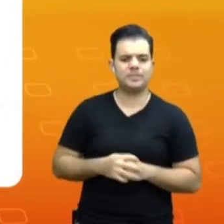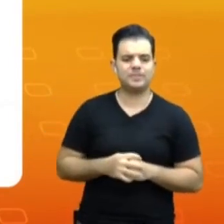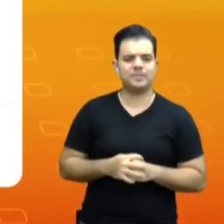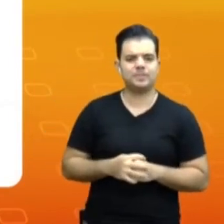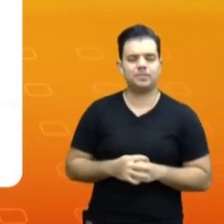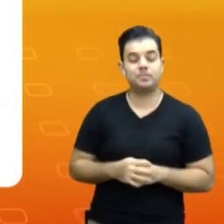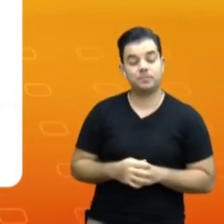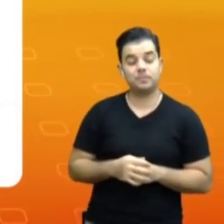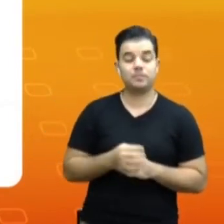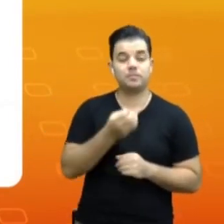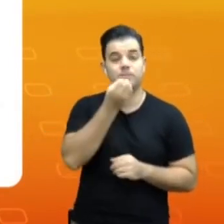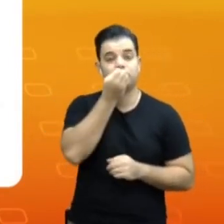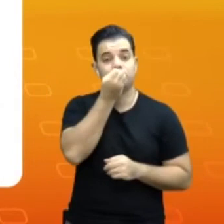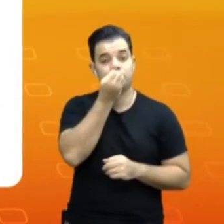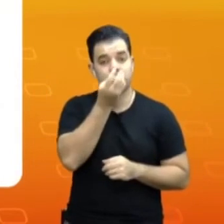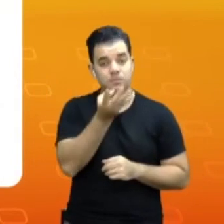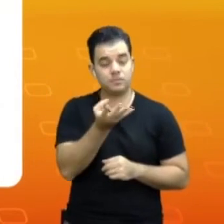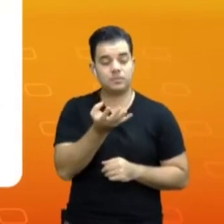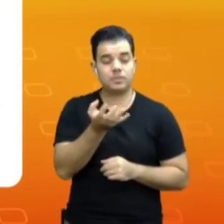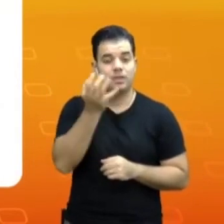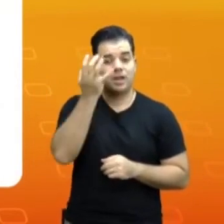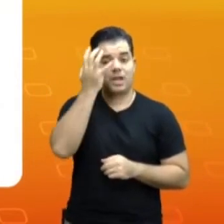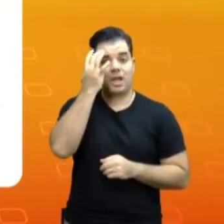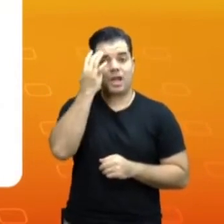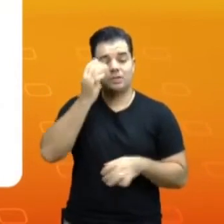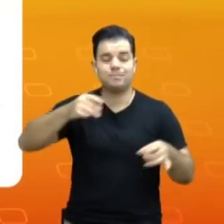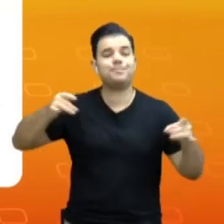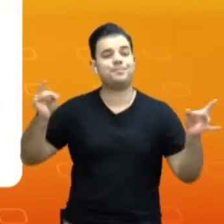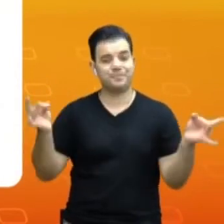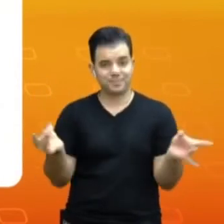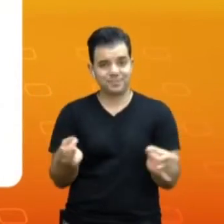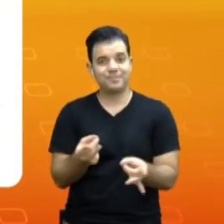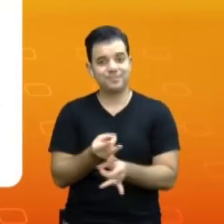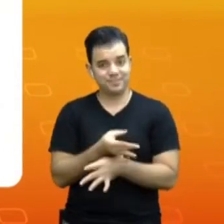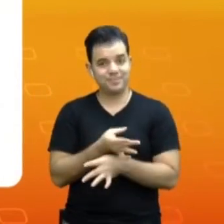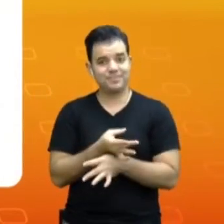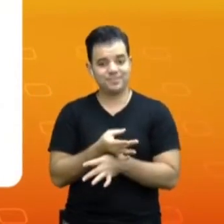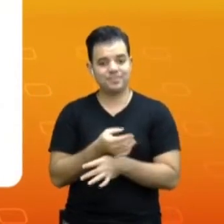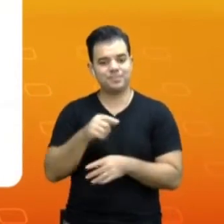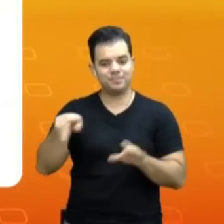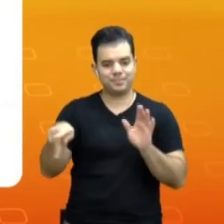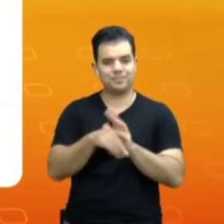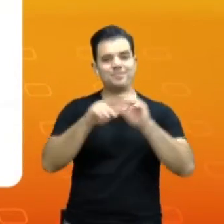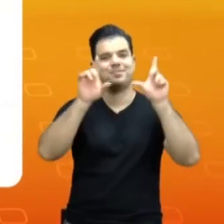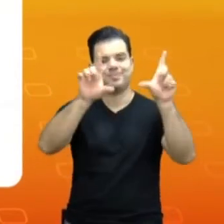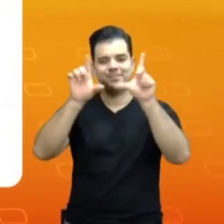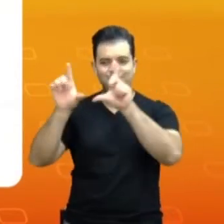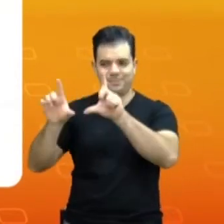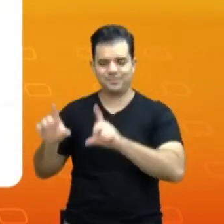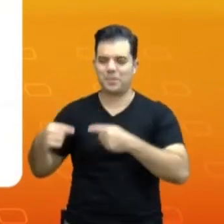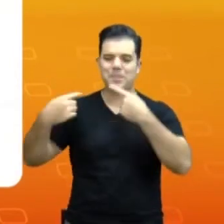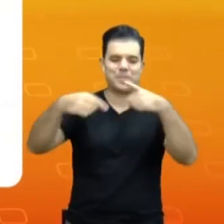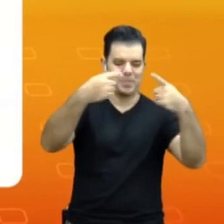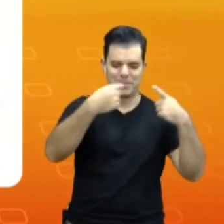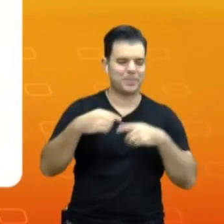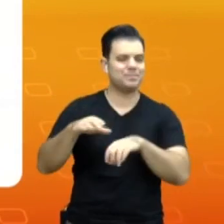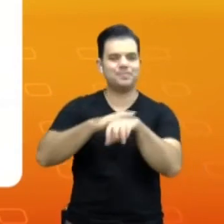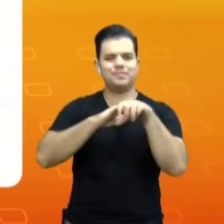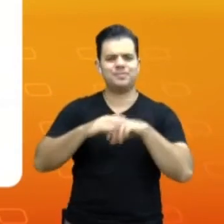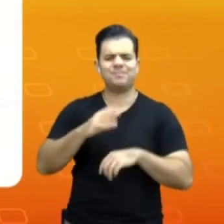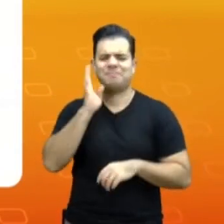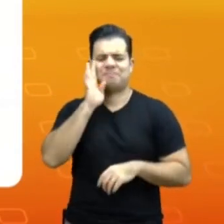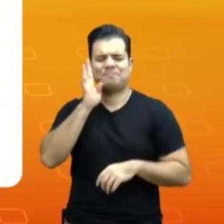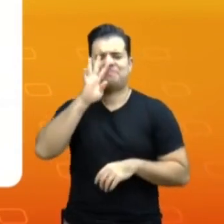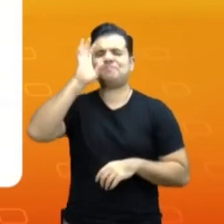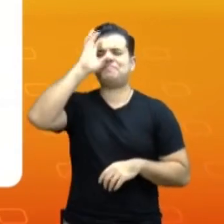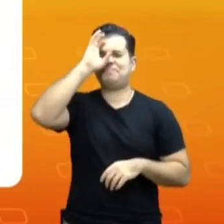Bom, eu acho que é isso, né? A gente chega ao final aqui desse nosso painel. Foi bem legal aprender com vocês. Acho que quem está